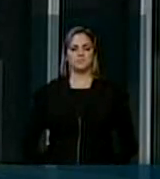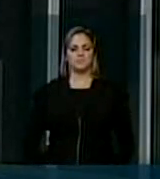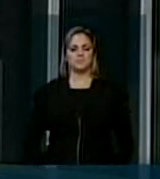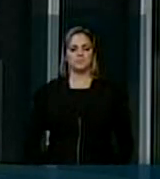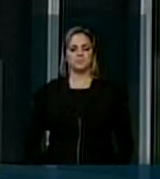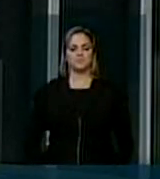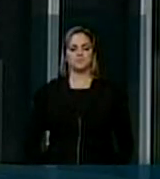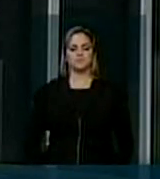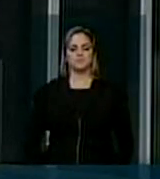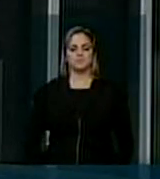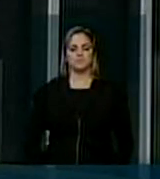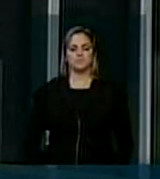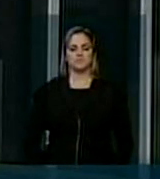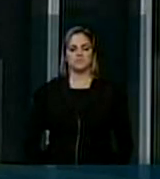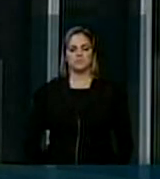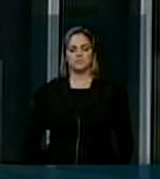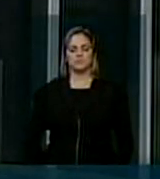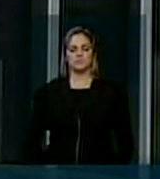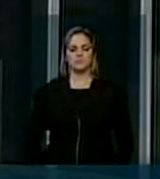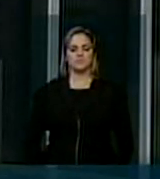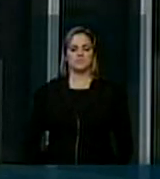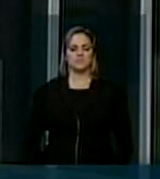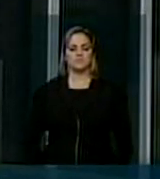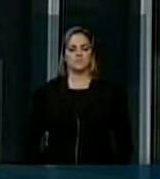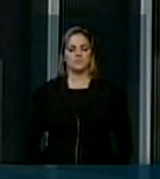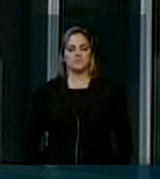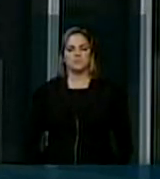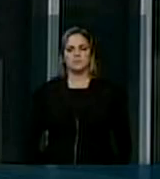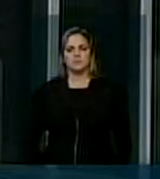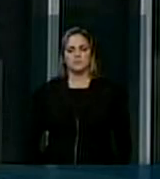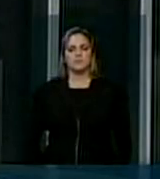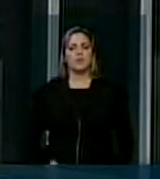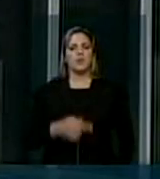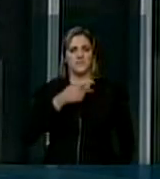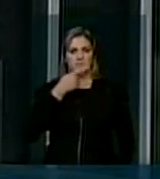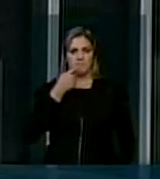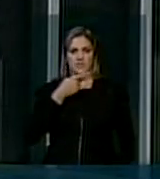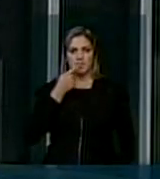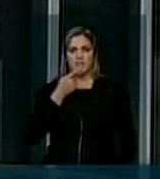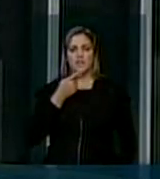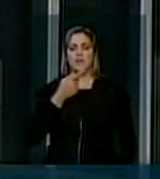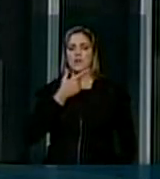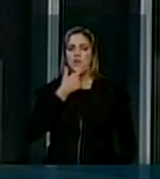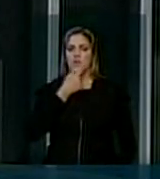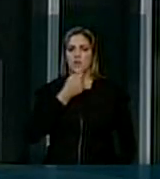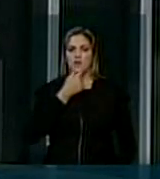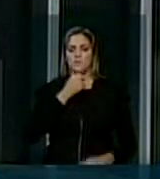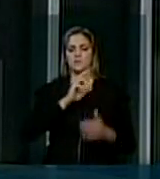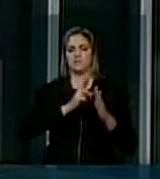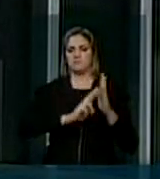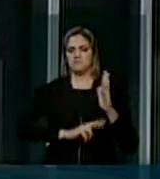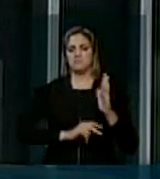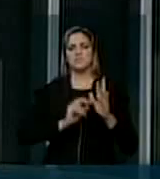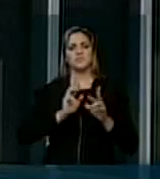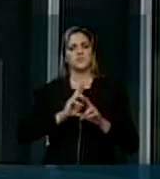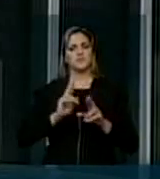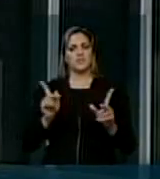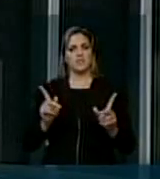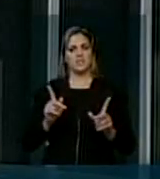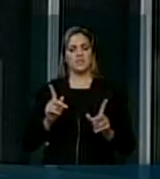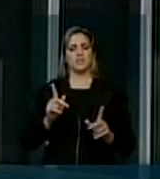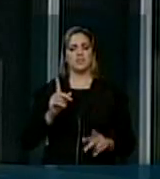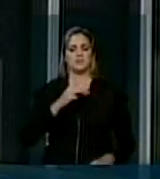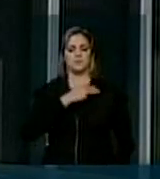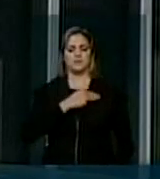um destaque ao voto do relator, ao voto do ministro Marco Aurélio